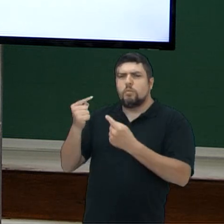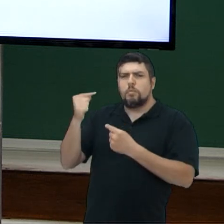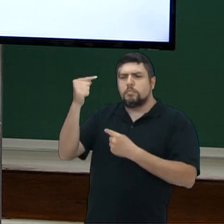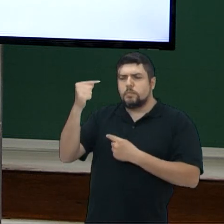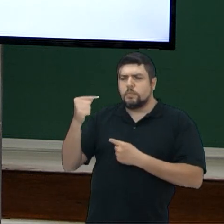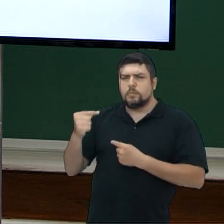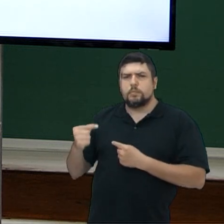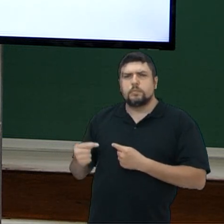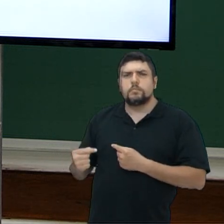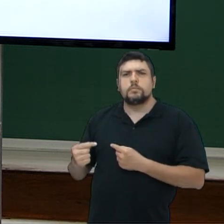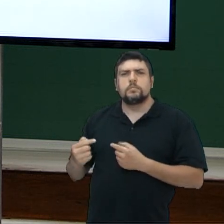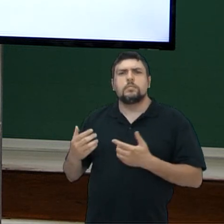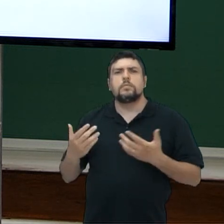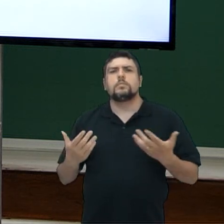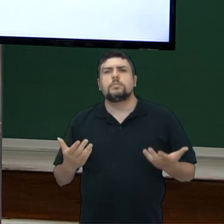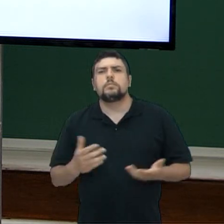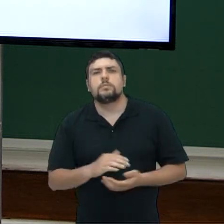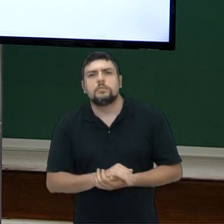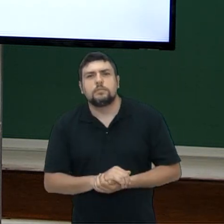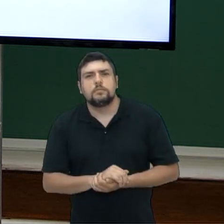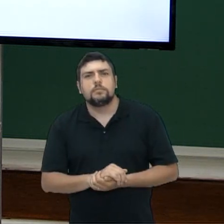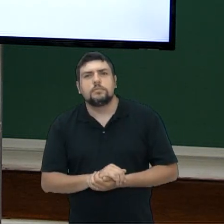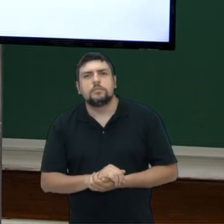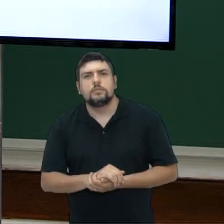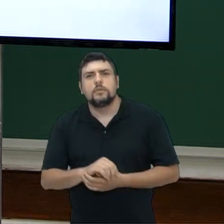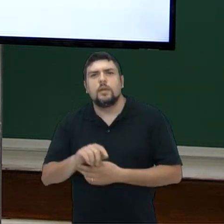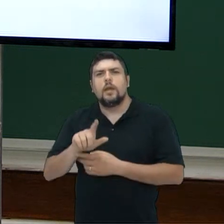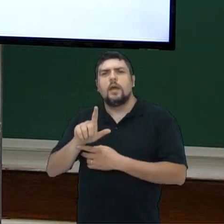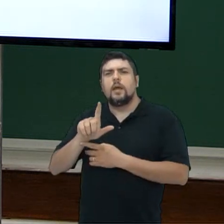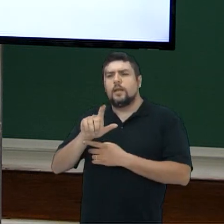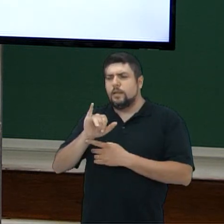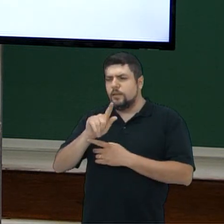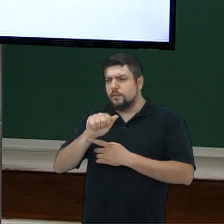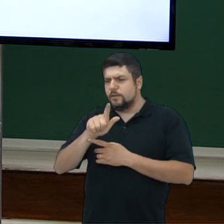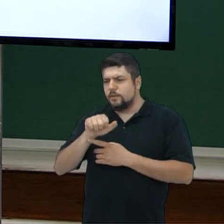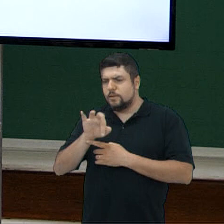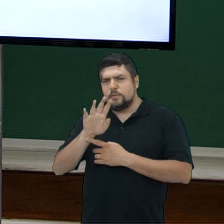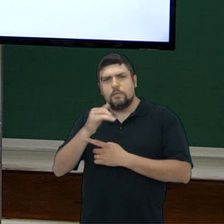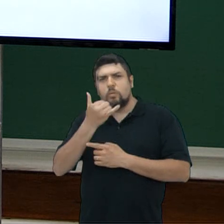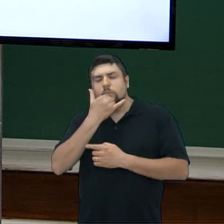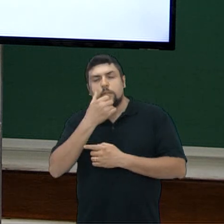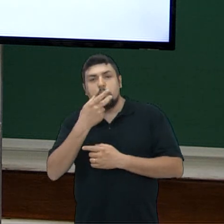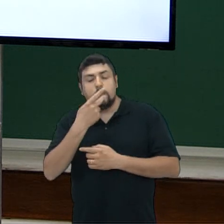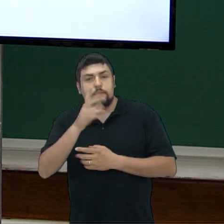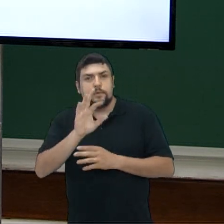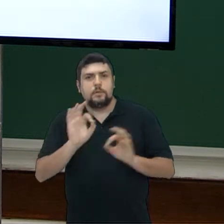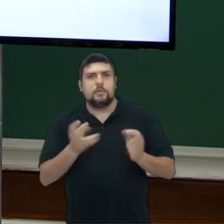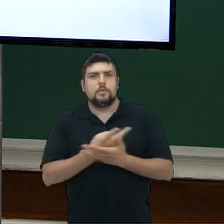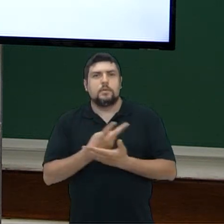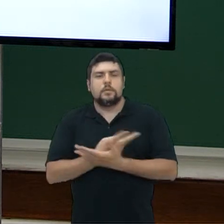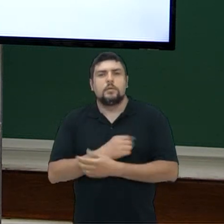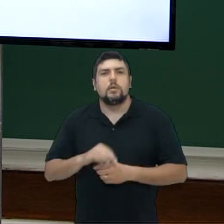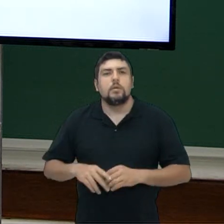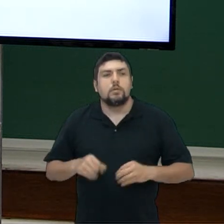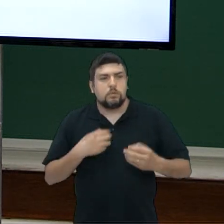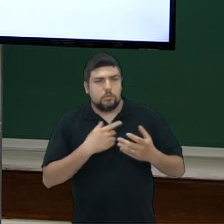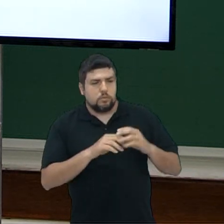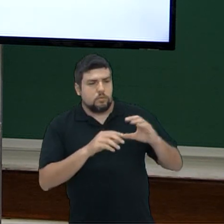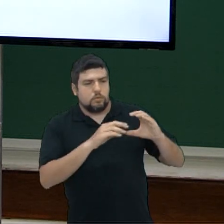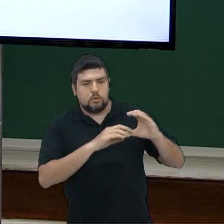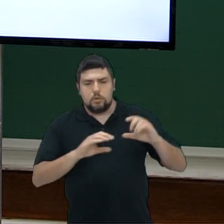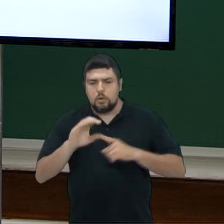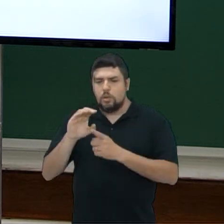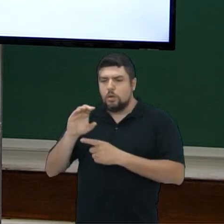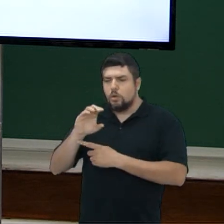covalentes, certo? Ligalentes ia ser legal, né? Essa, meu Deus do céu. Lembrando, para fazer ligação covalente,